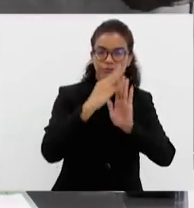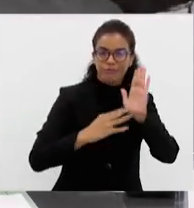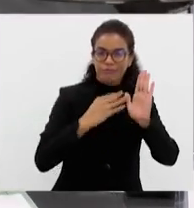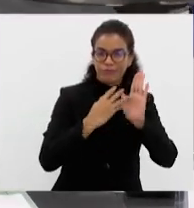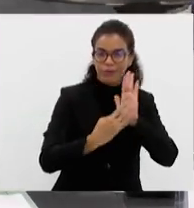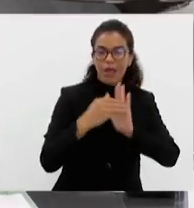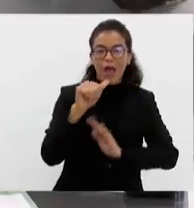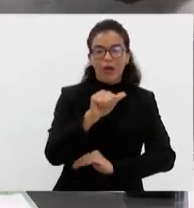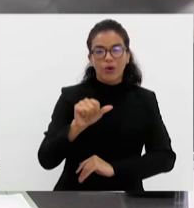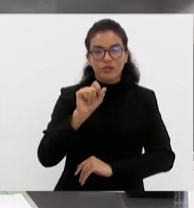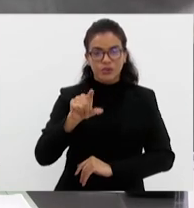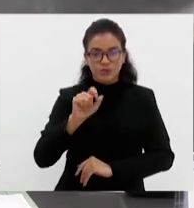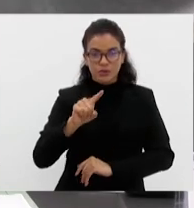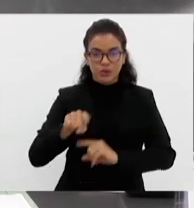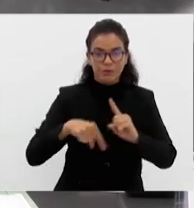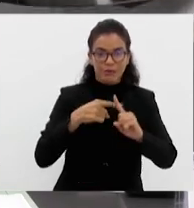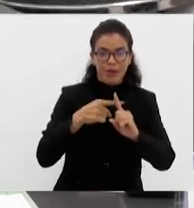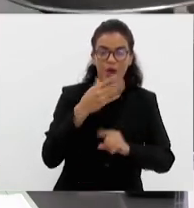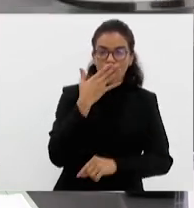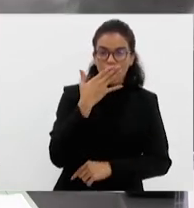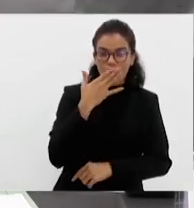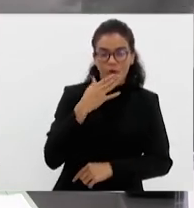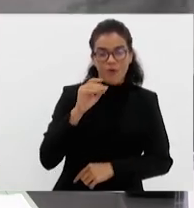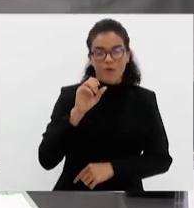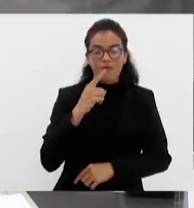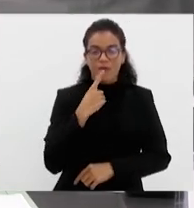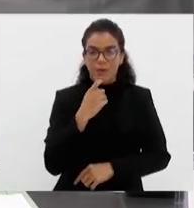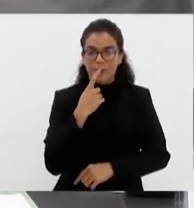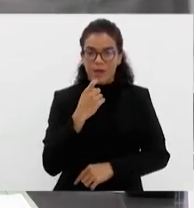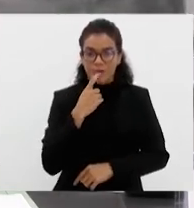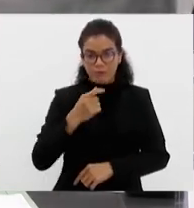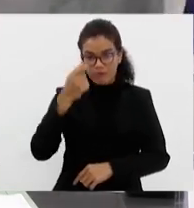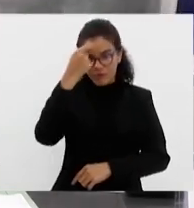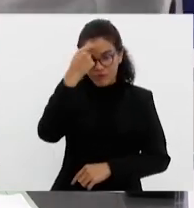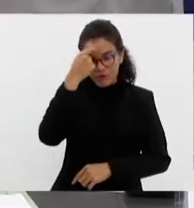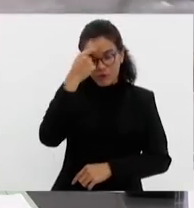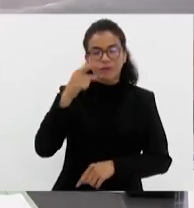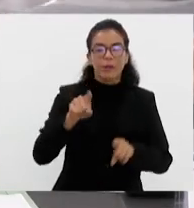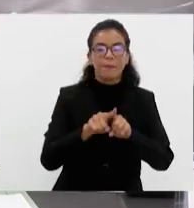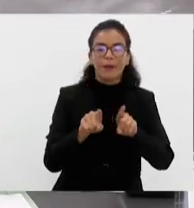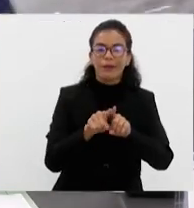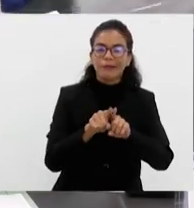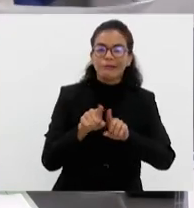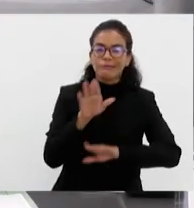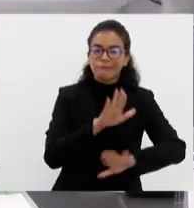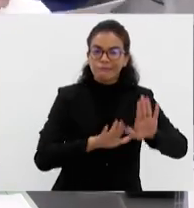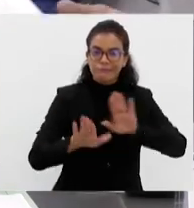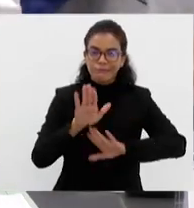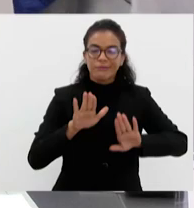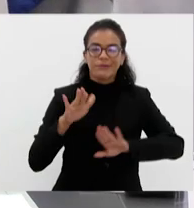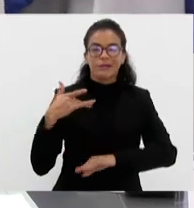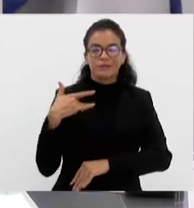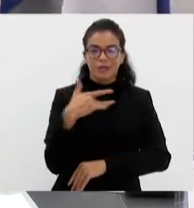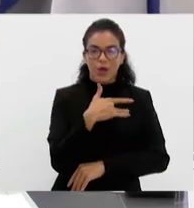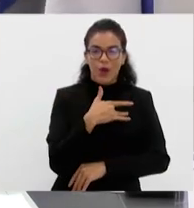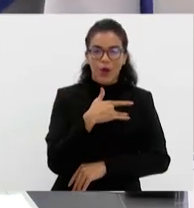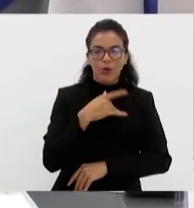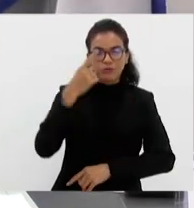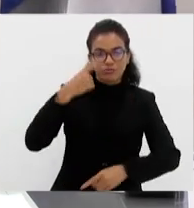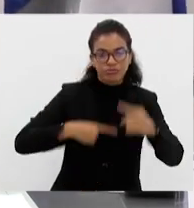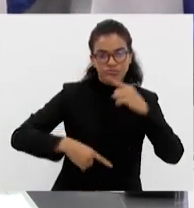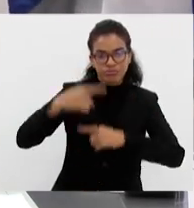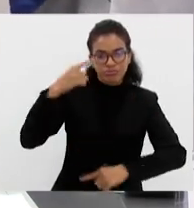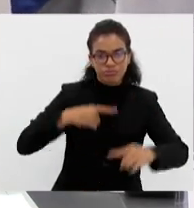agosto azul e vermelho de conscientização e cuidados preventivos com a saúde vascular. A